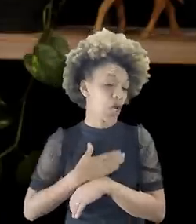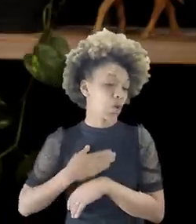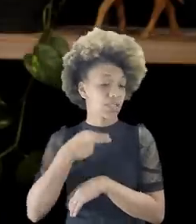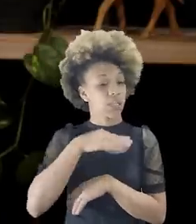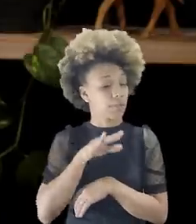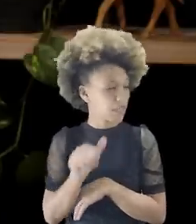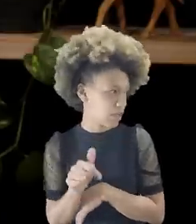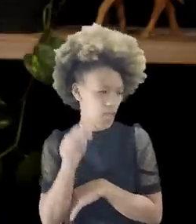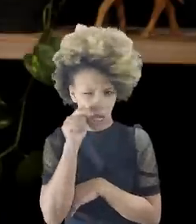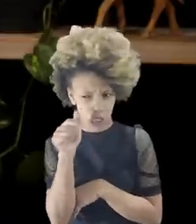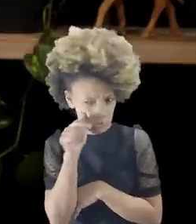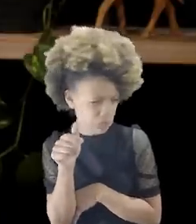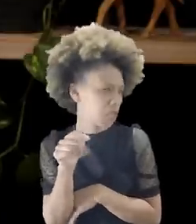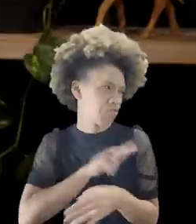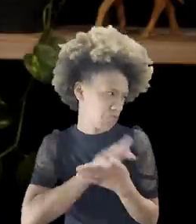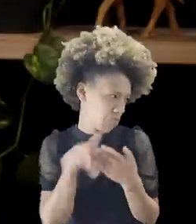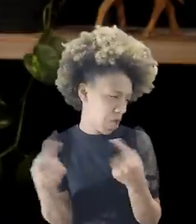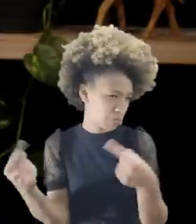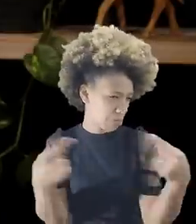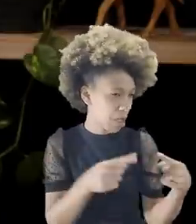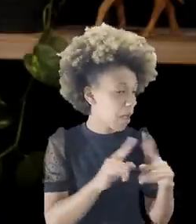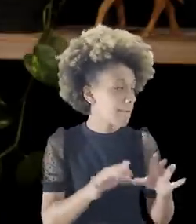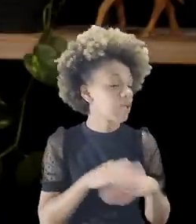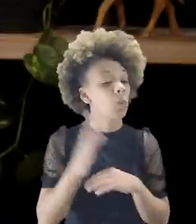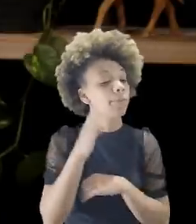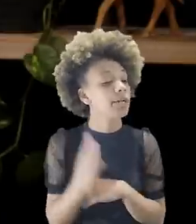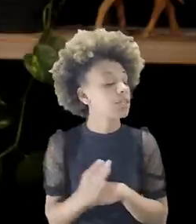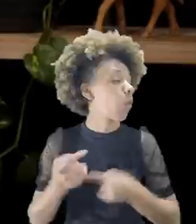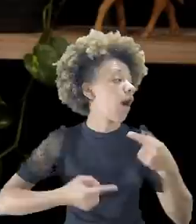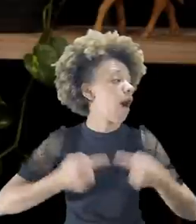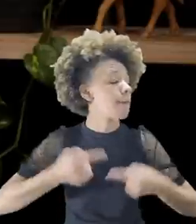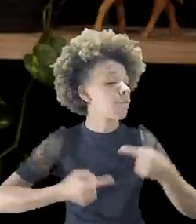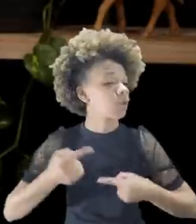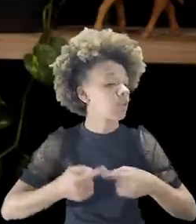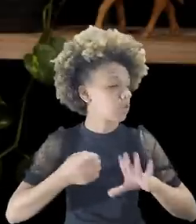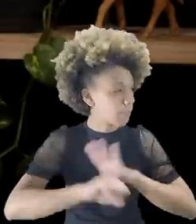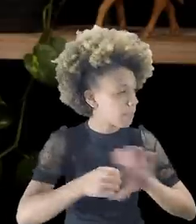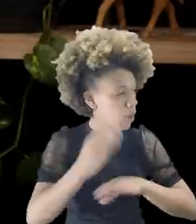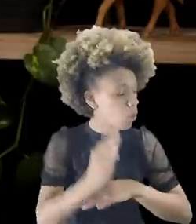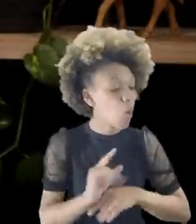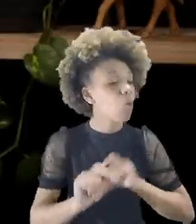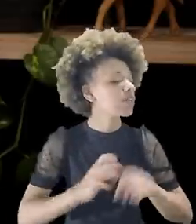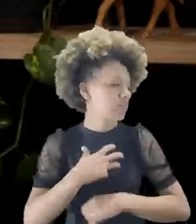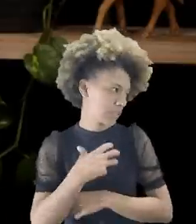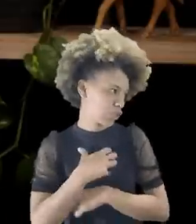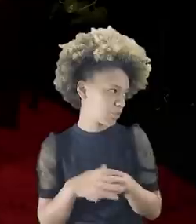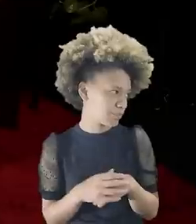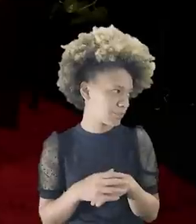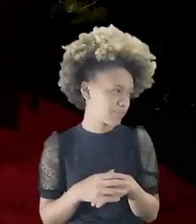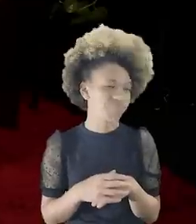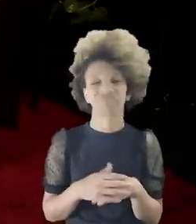da NBA ele tá acompanhando o Boston Celtic e tal o Brasil o campeonato brasileiro de basquete que que você sente